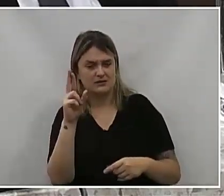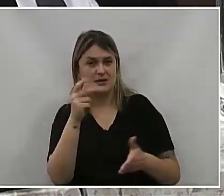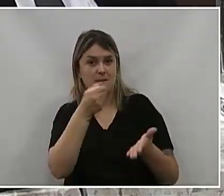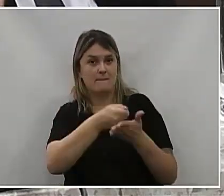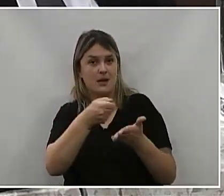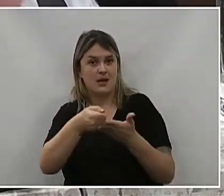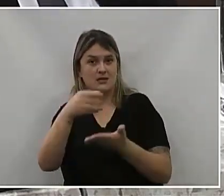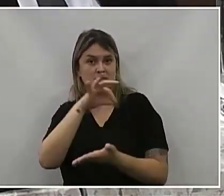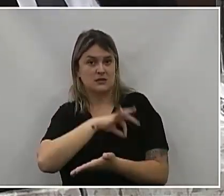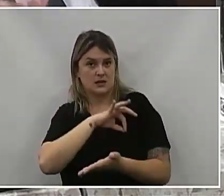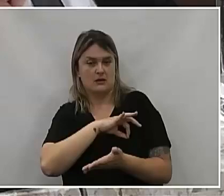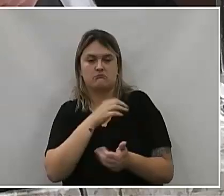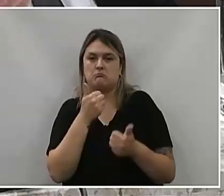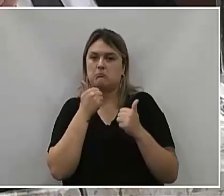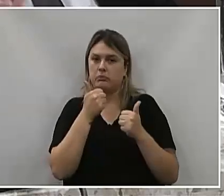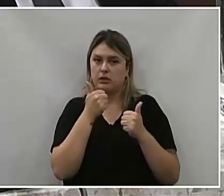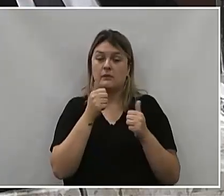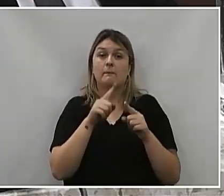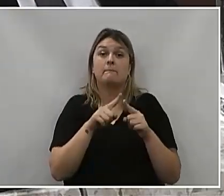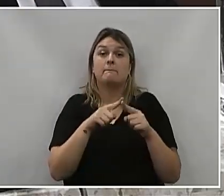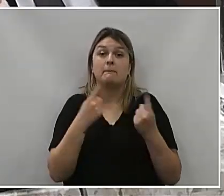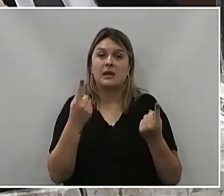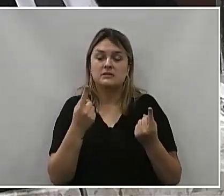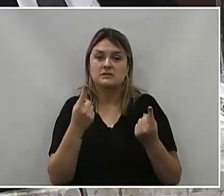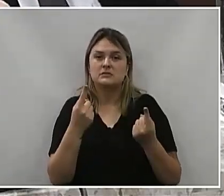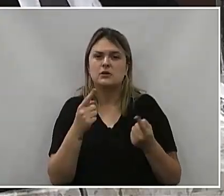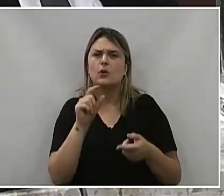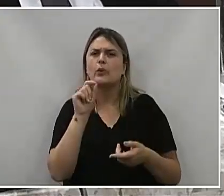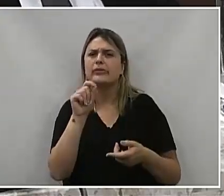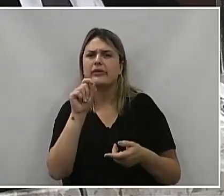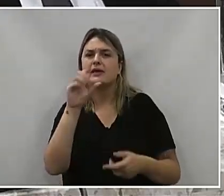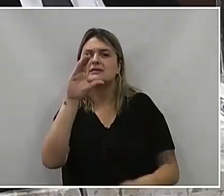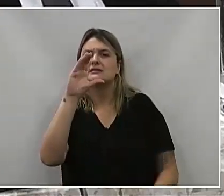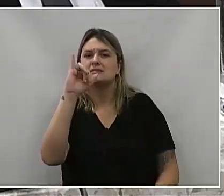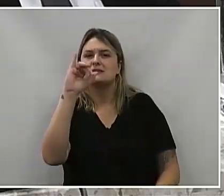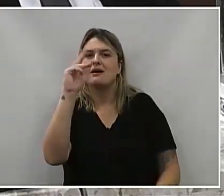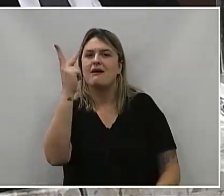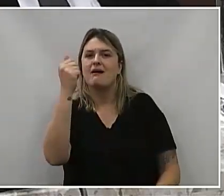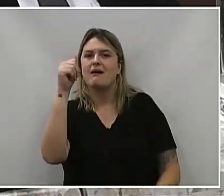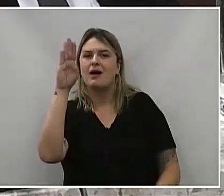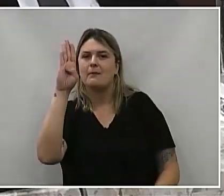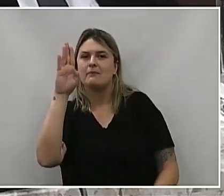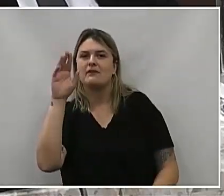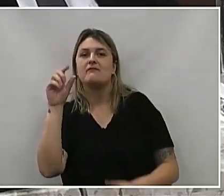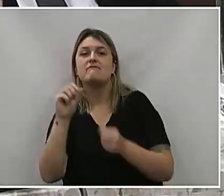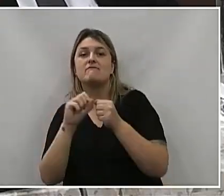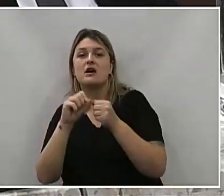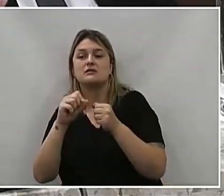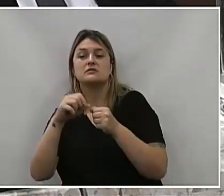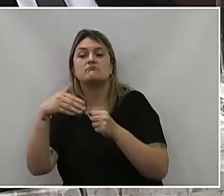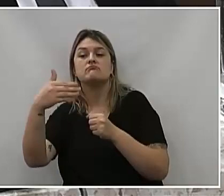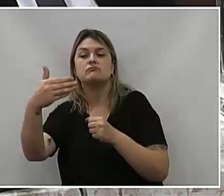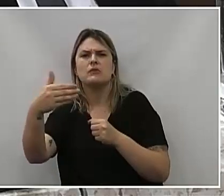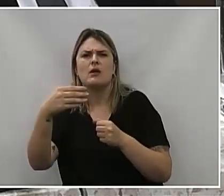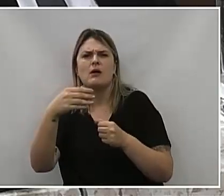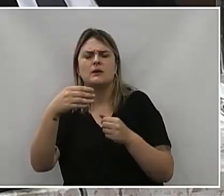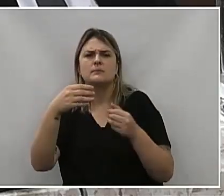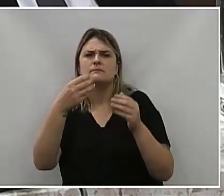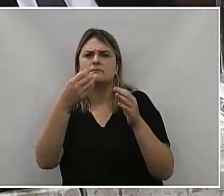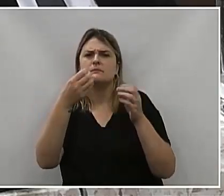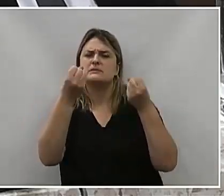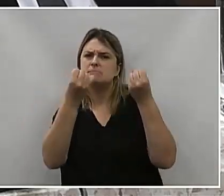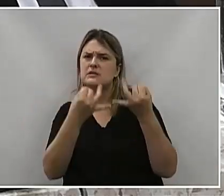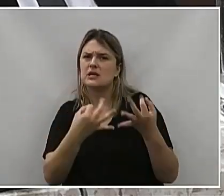de pagamento. Tudo bem. A questão é, o que a SEAB anda fazendo para justificar um valor desse